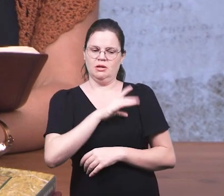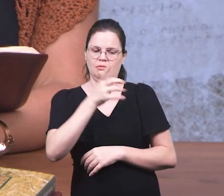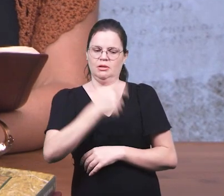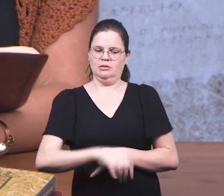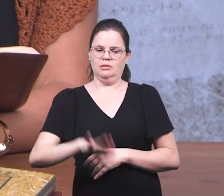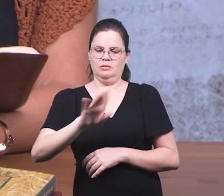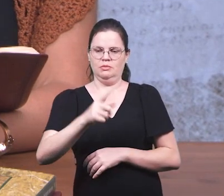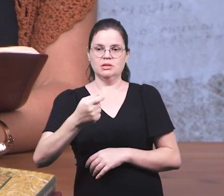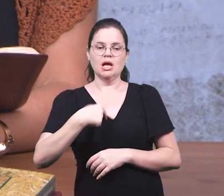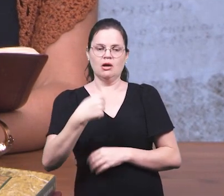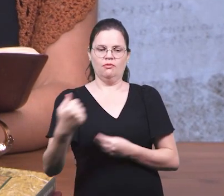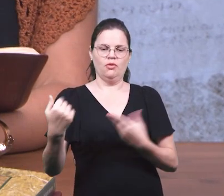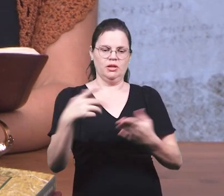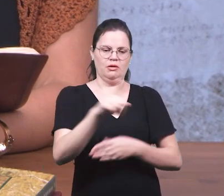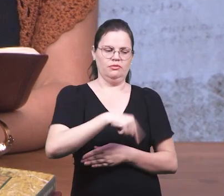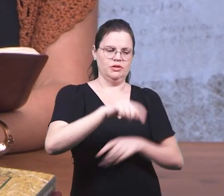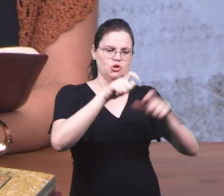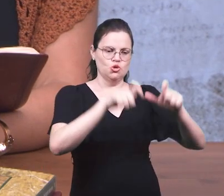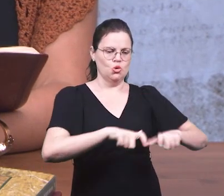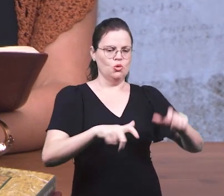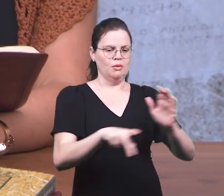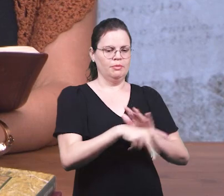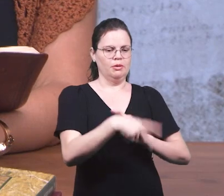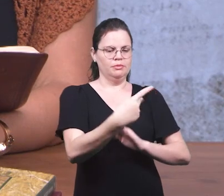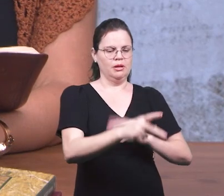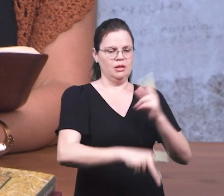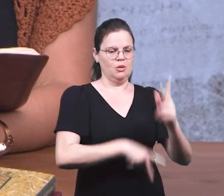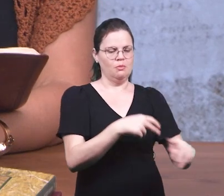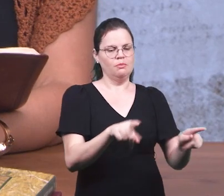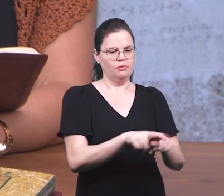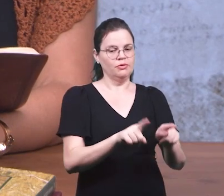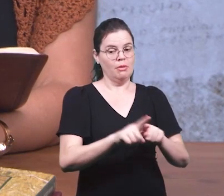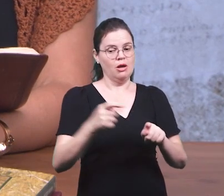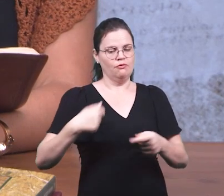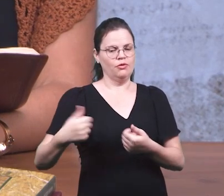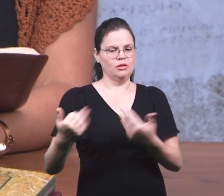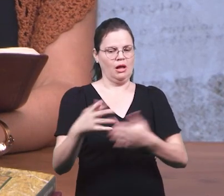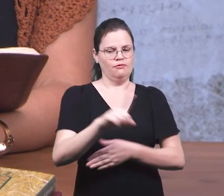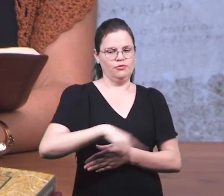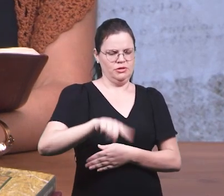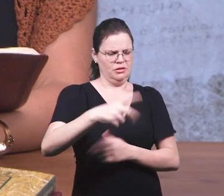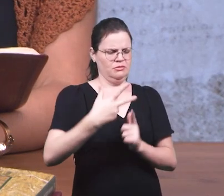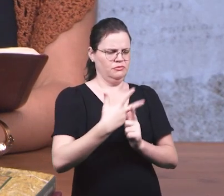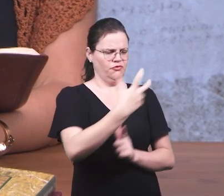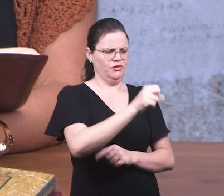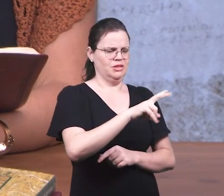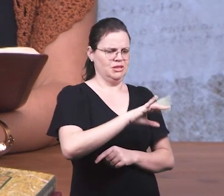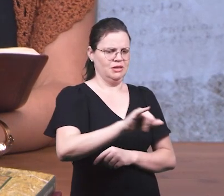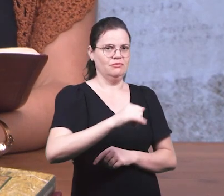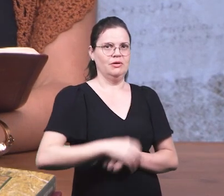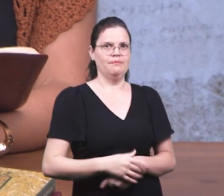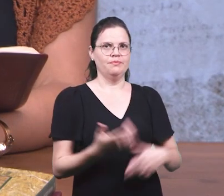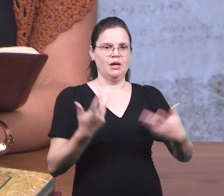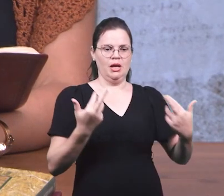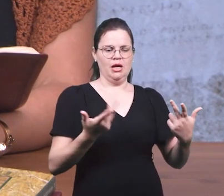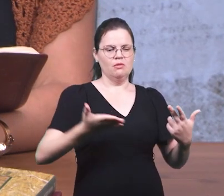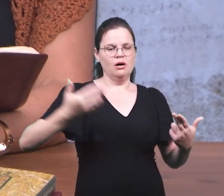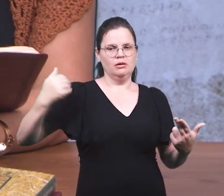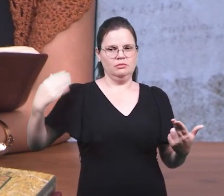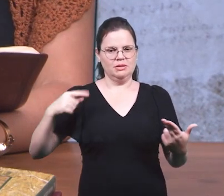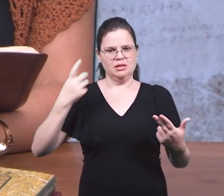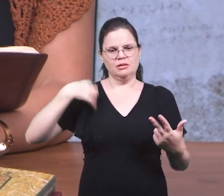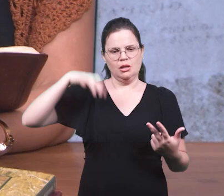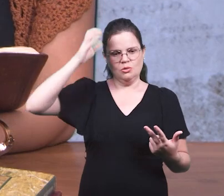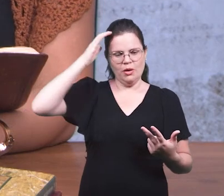tua mão a ele e a todo o seu povo e a sua terra, e far-lhe-ás como fizeste a Seom, rei